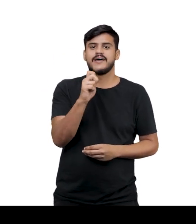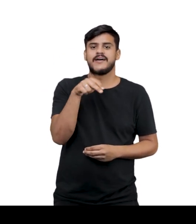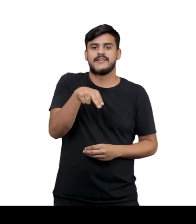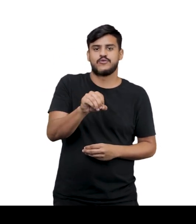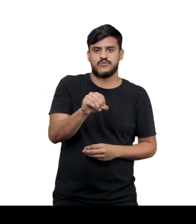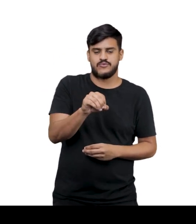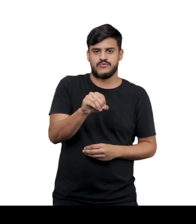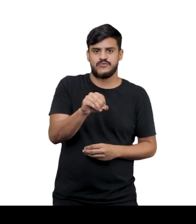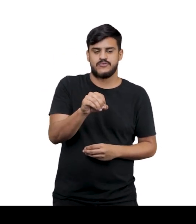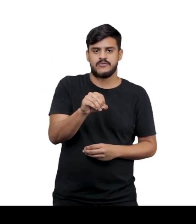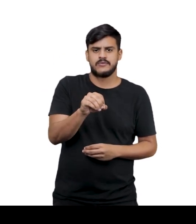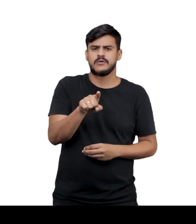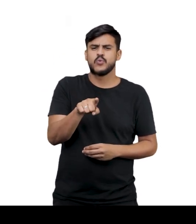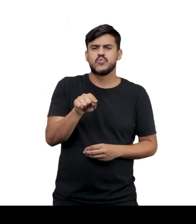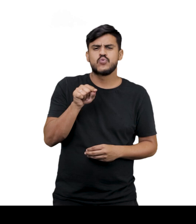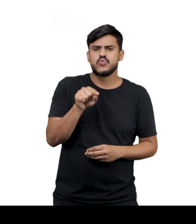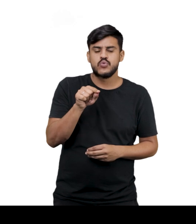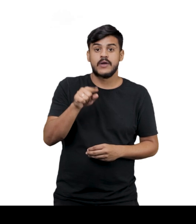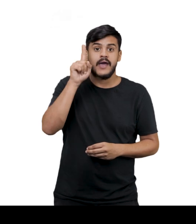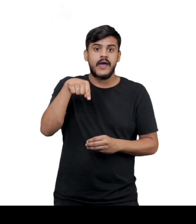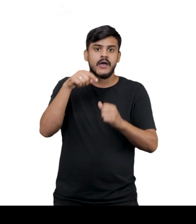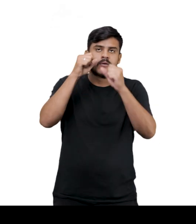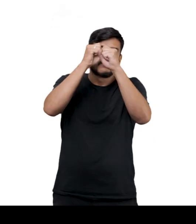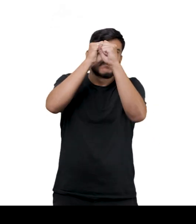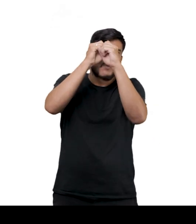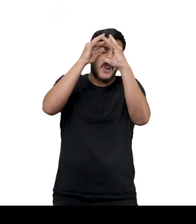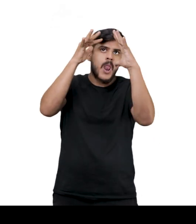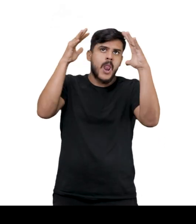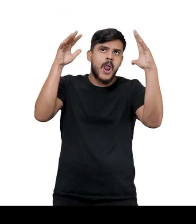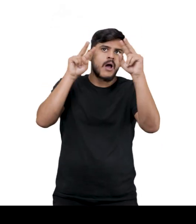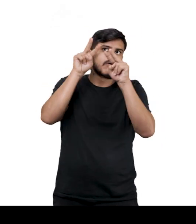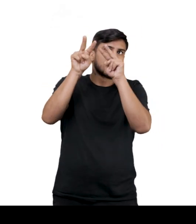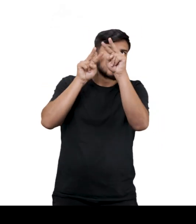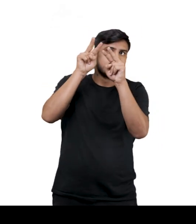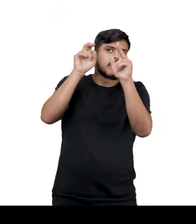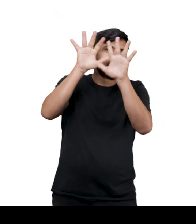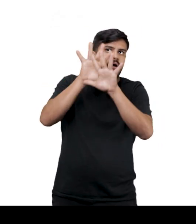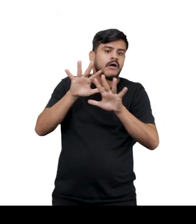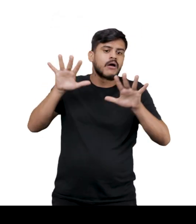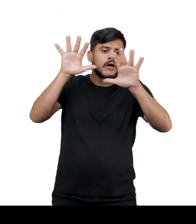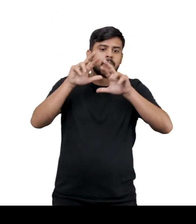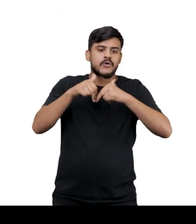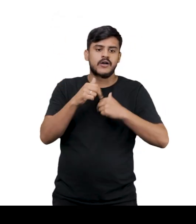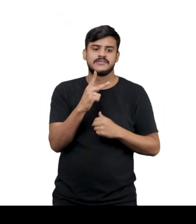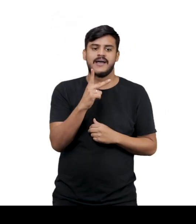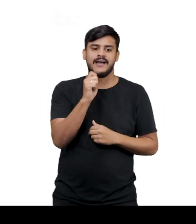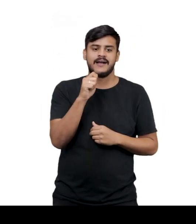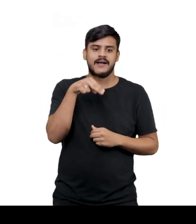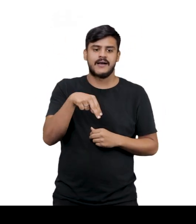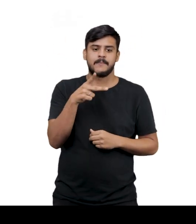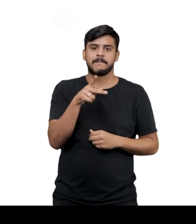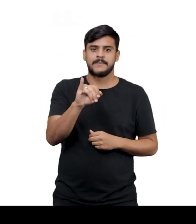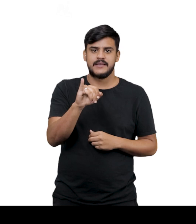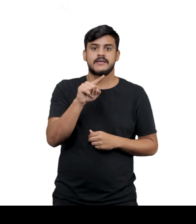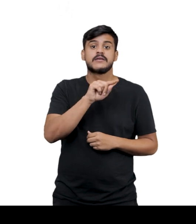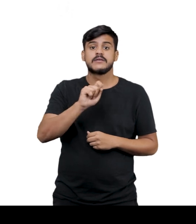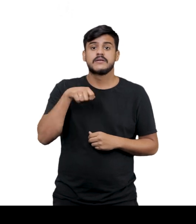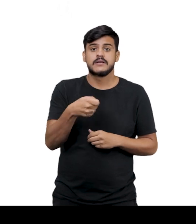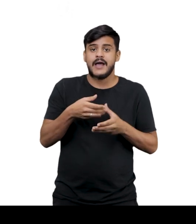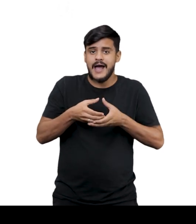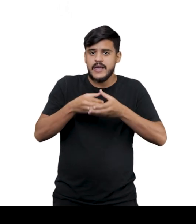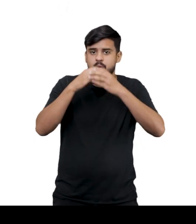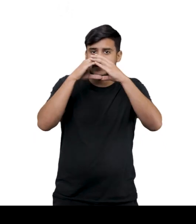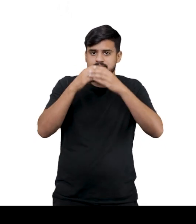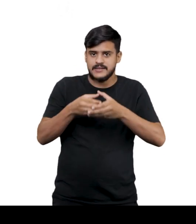Daseye, tucano, que designa mirações ou visões obtidas através do Kapi,